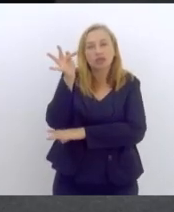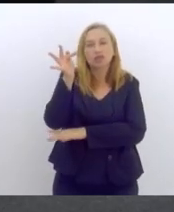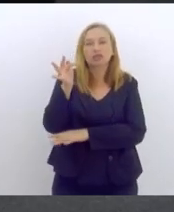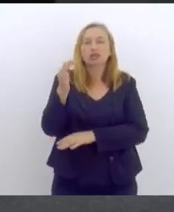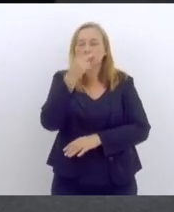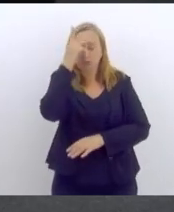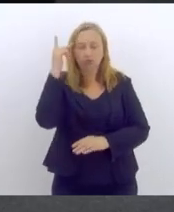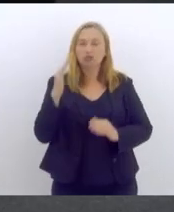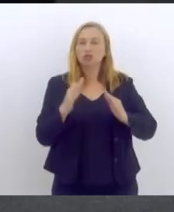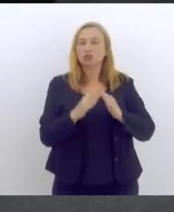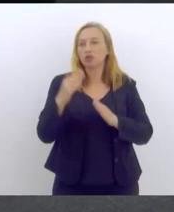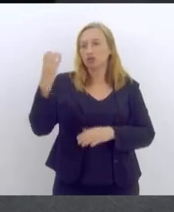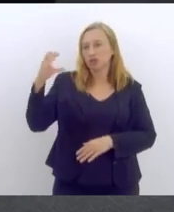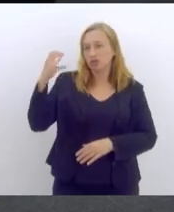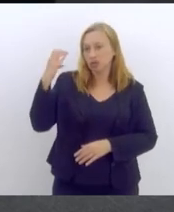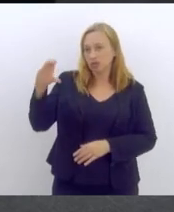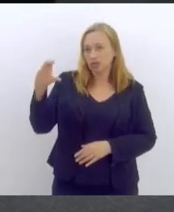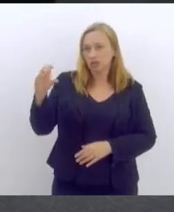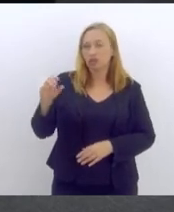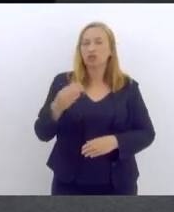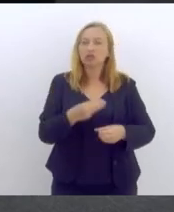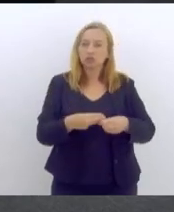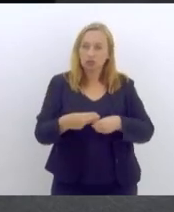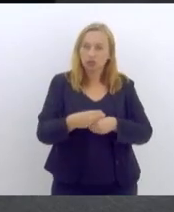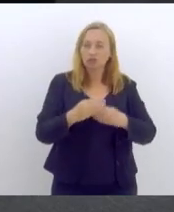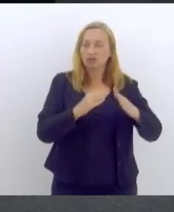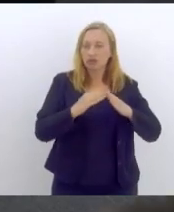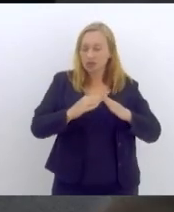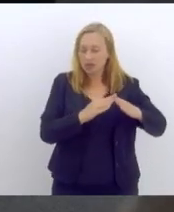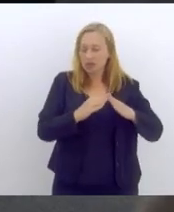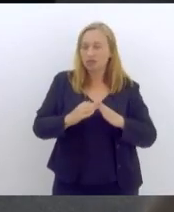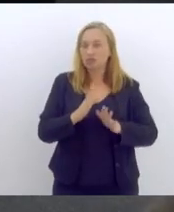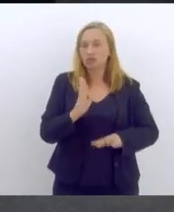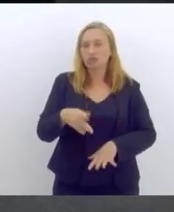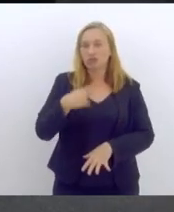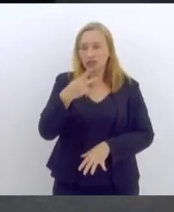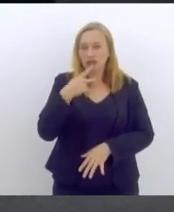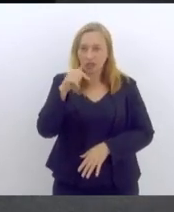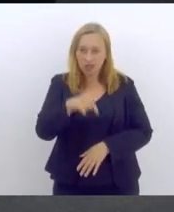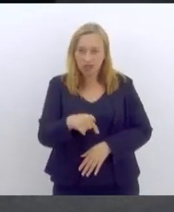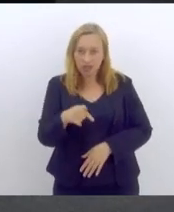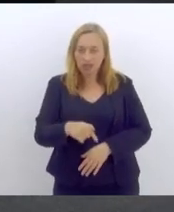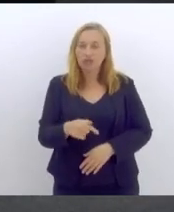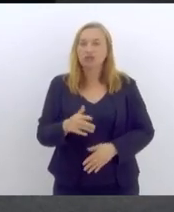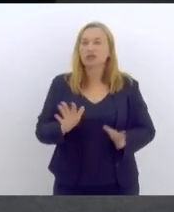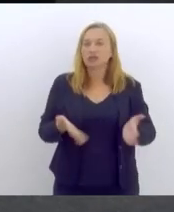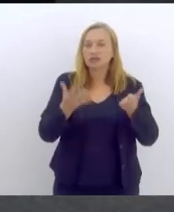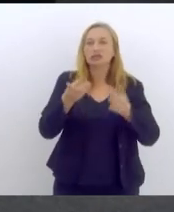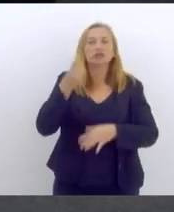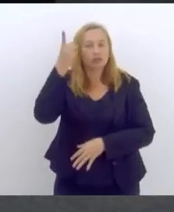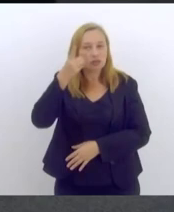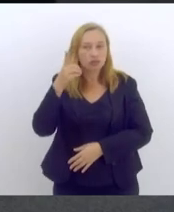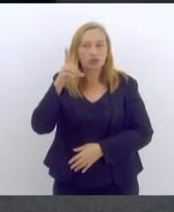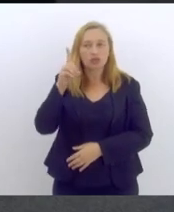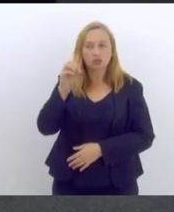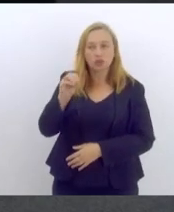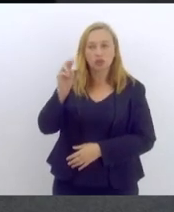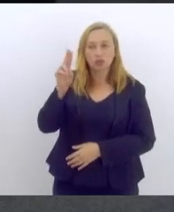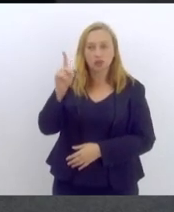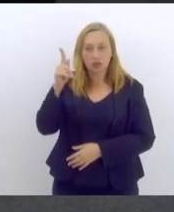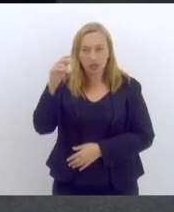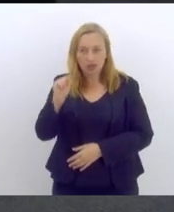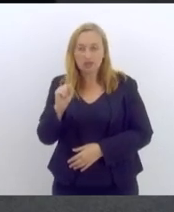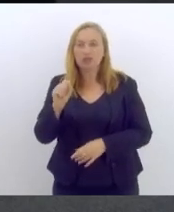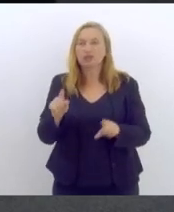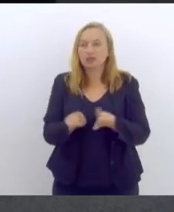Niterói, dos moradores dos municípios vizinhos, como eu saudei aqui a iniciativa do deputado Douglas Ruiz, saudar